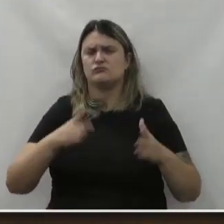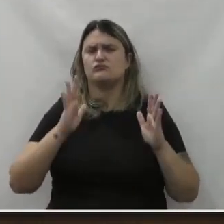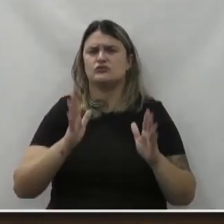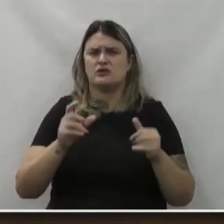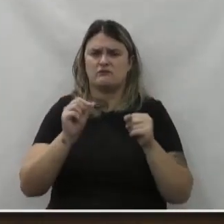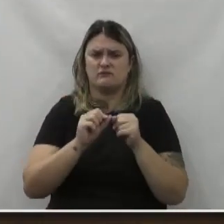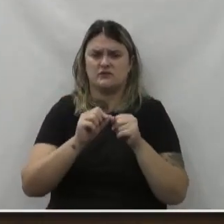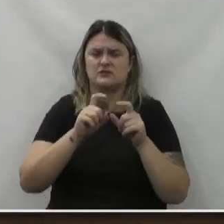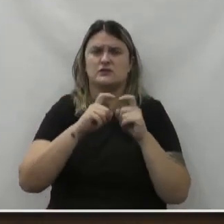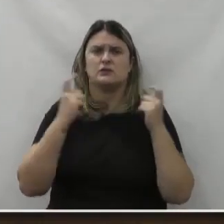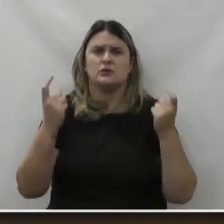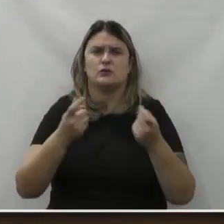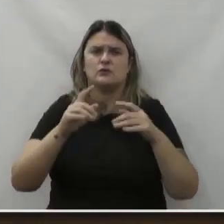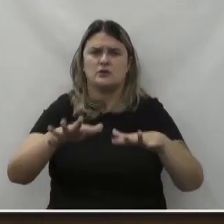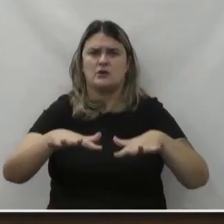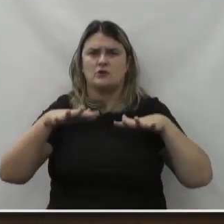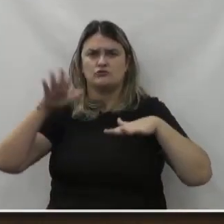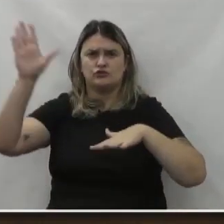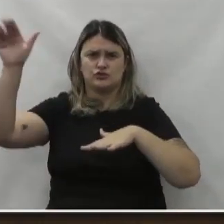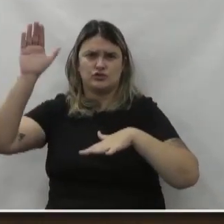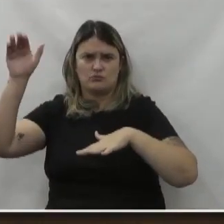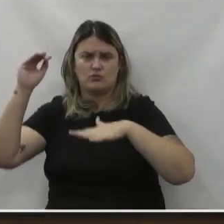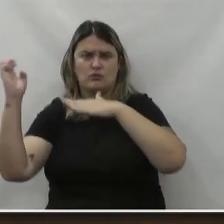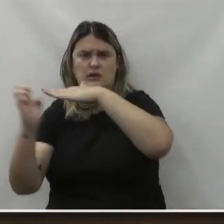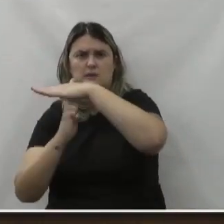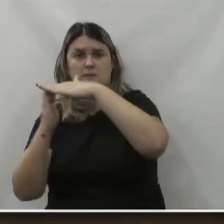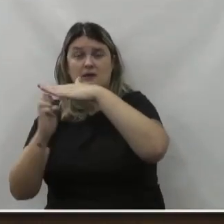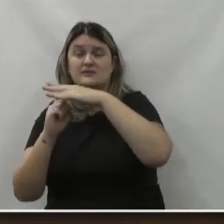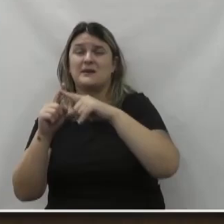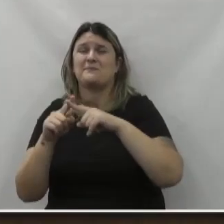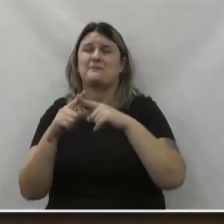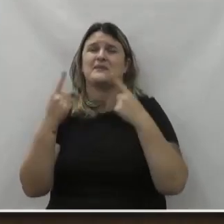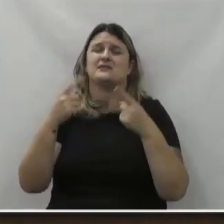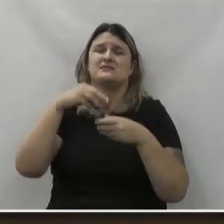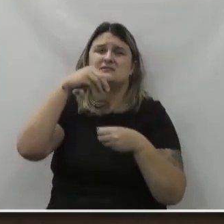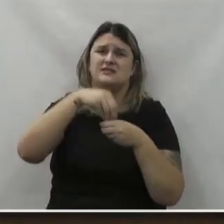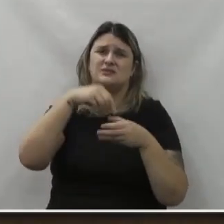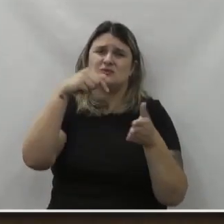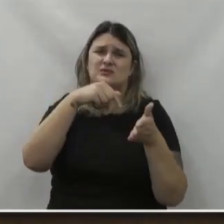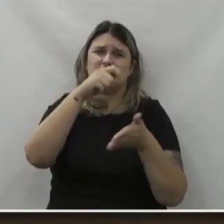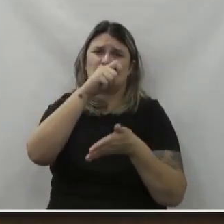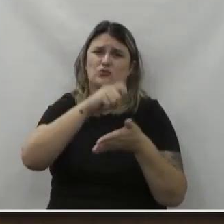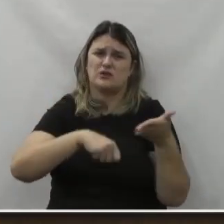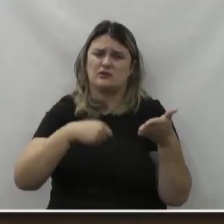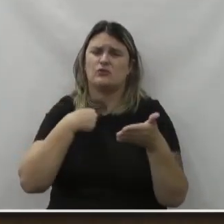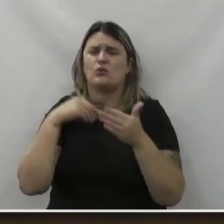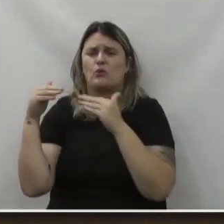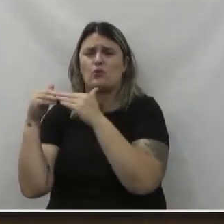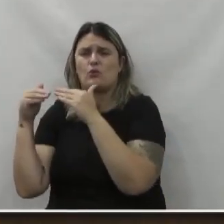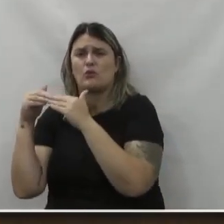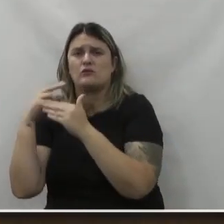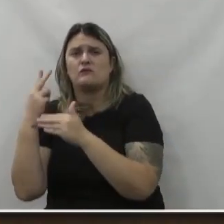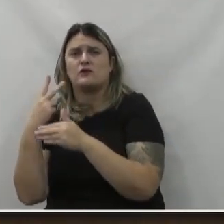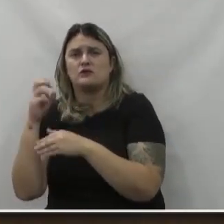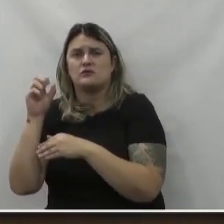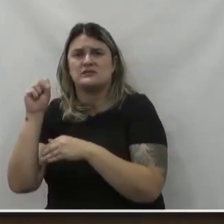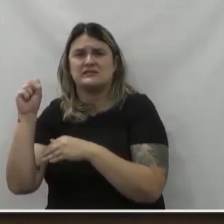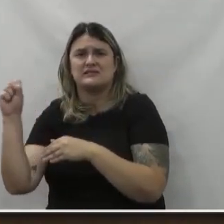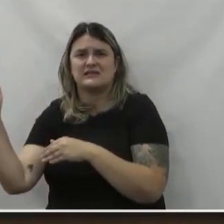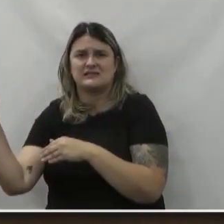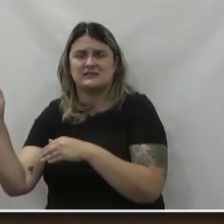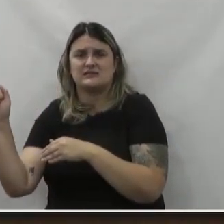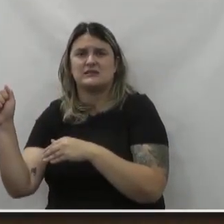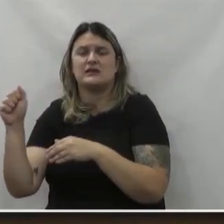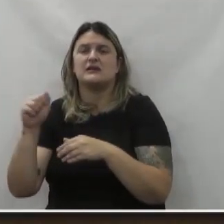uma audiência com a empresa aqui, só que dentro desse contrato, eu concordo com o vereador Sass, o Cachoeira,